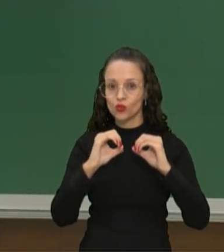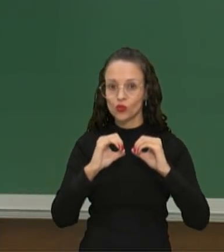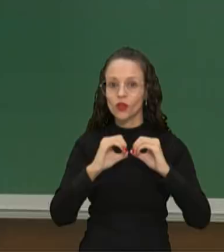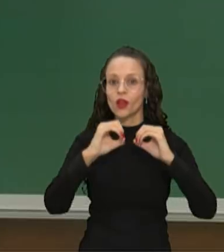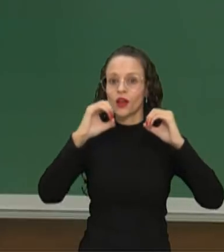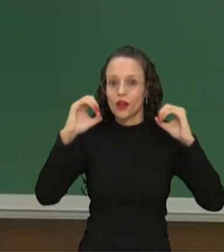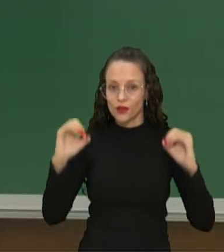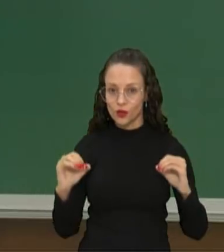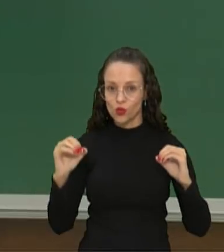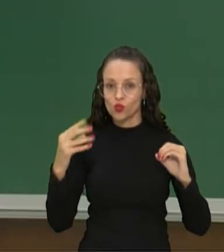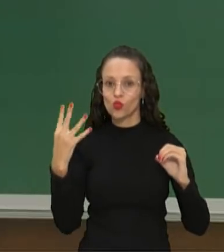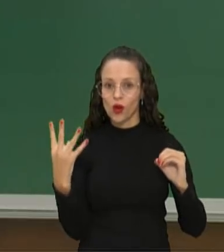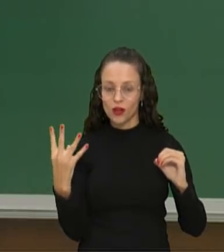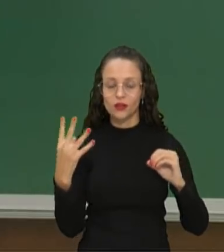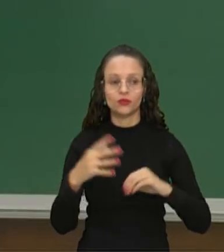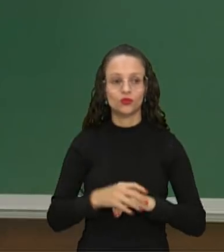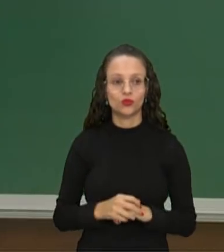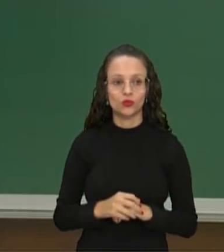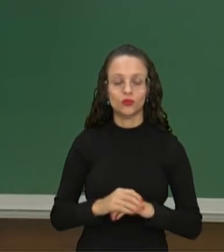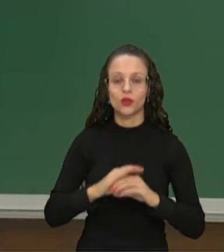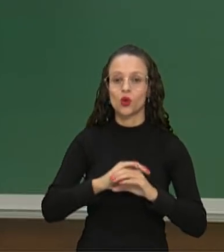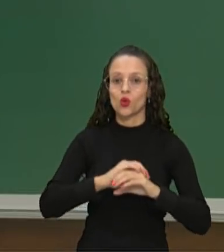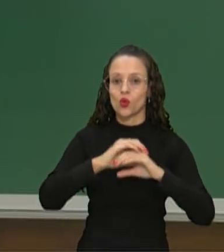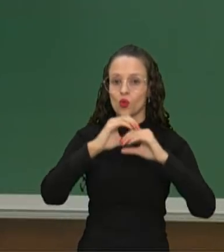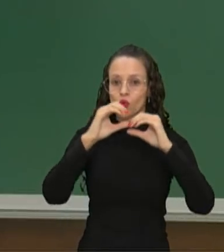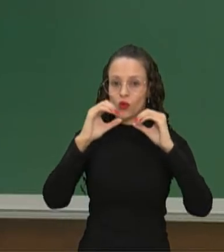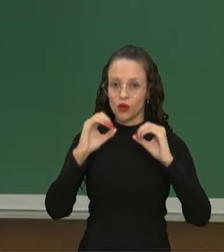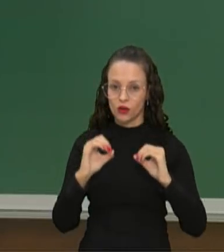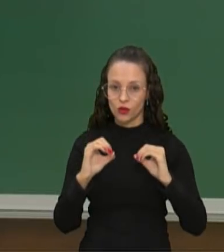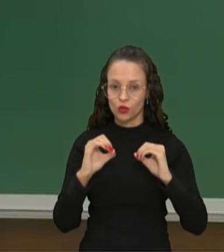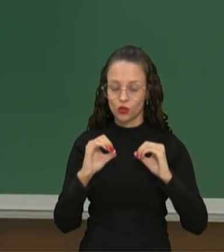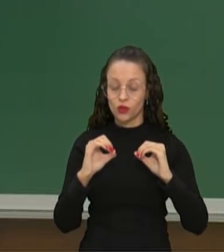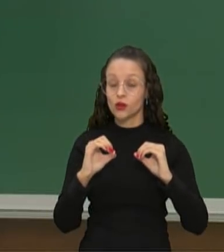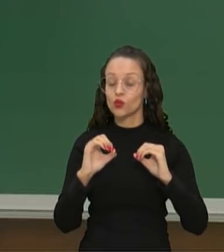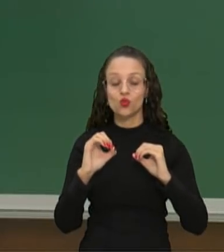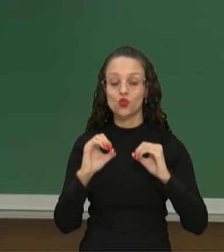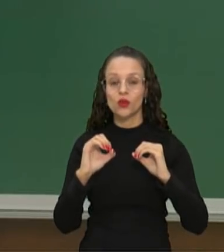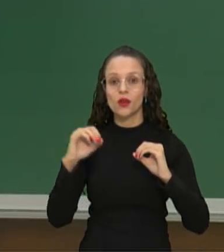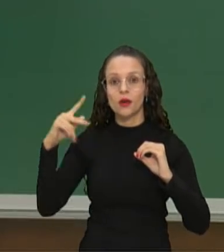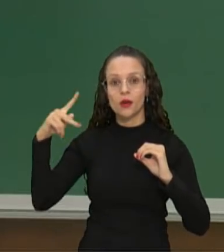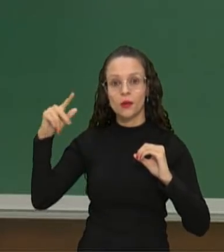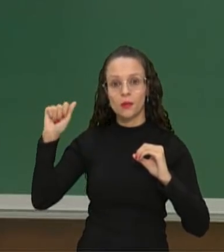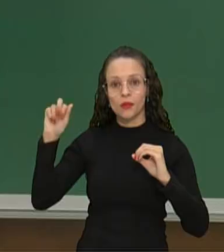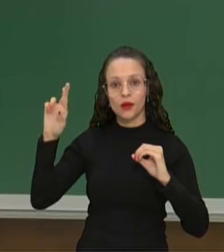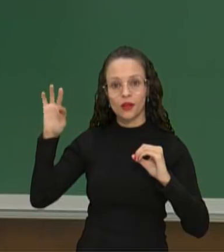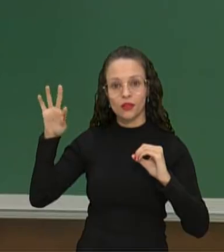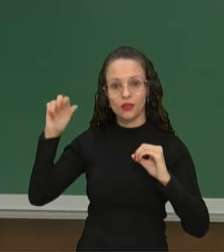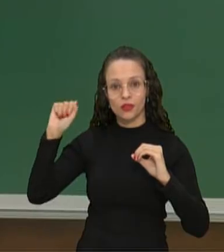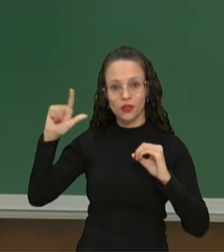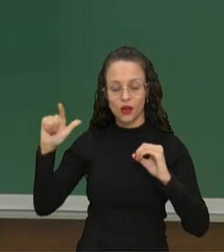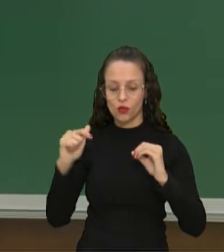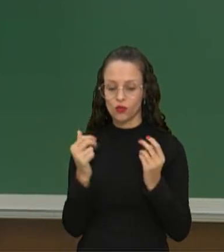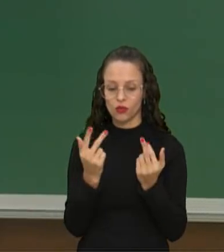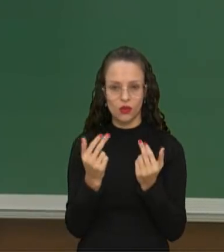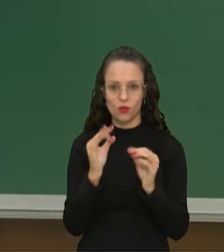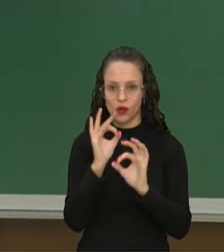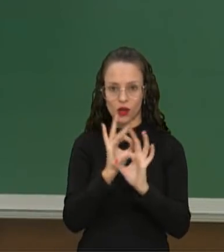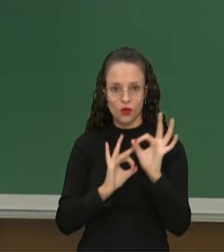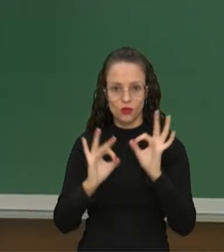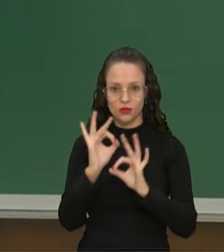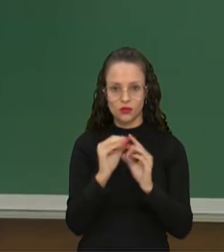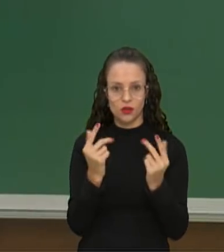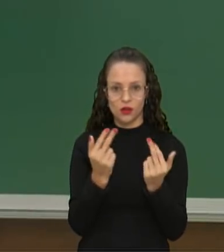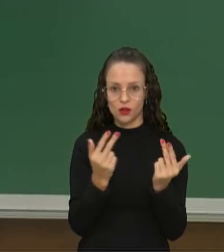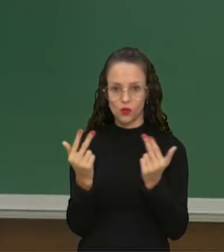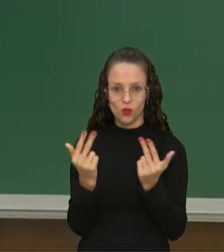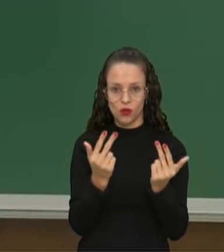igual vocês estão vendo ali, ó. 2 gametas que são os parentais, ou seja, igual a célula que originou, né?